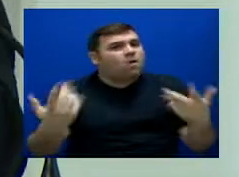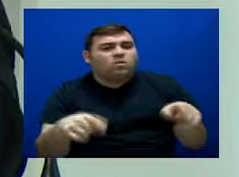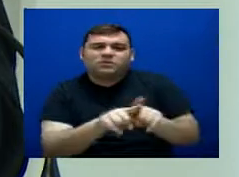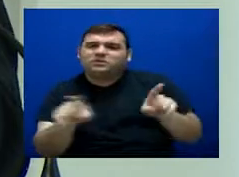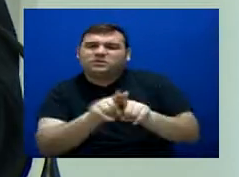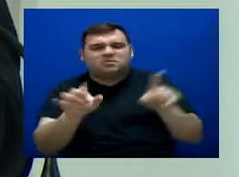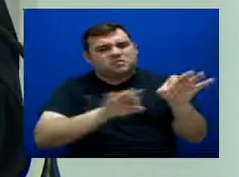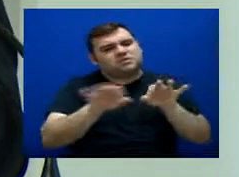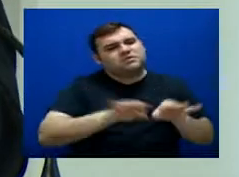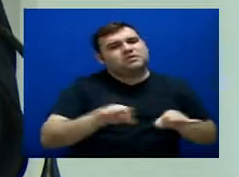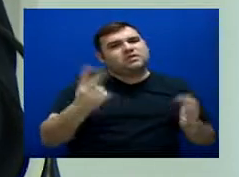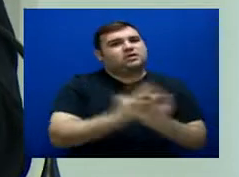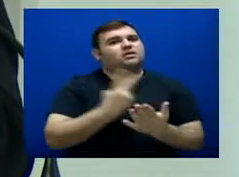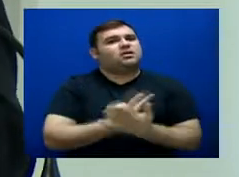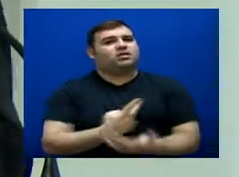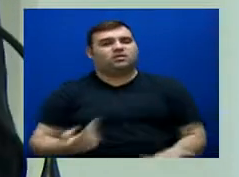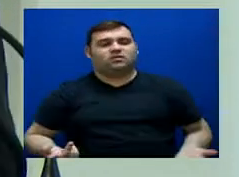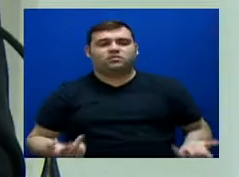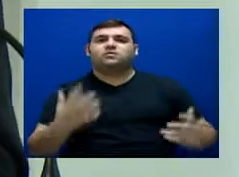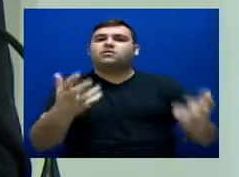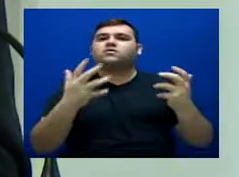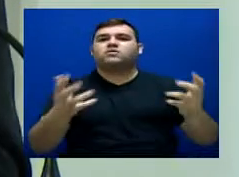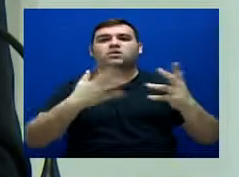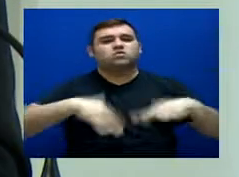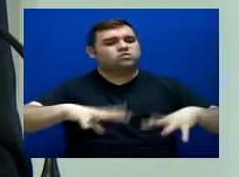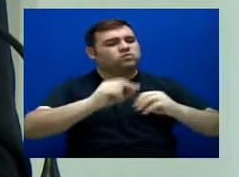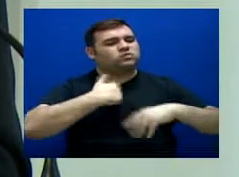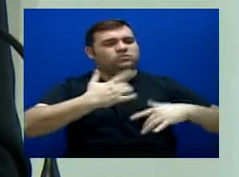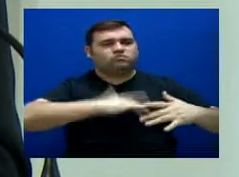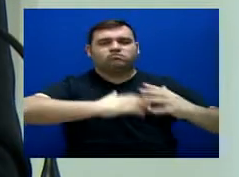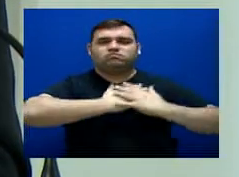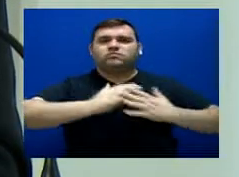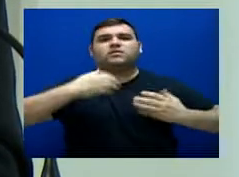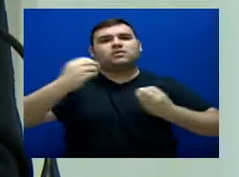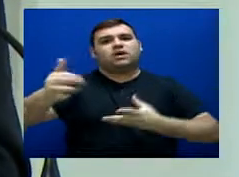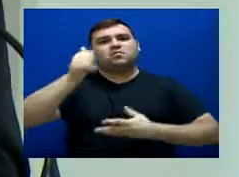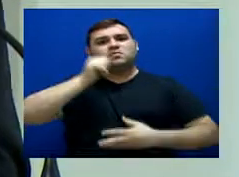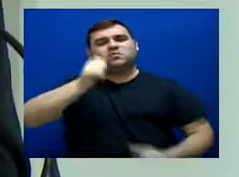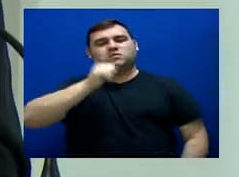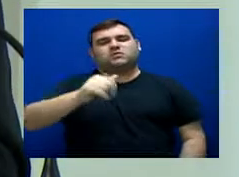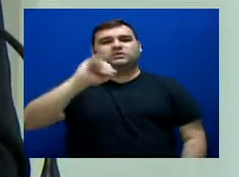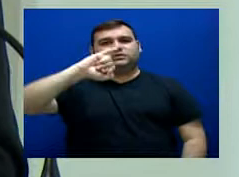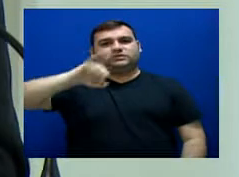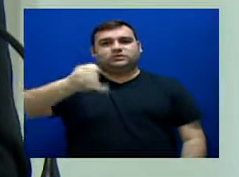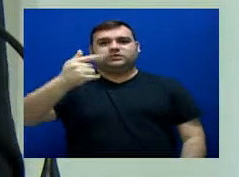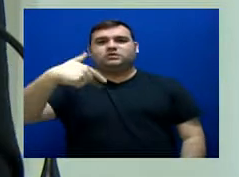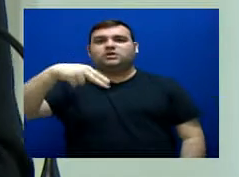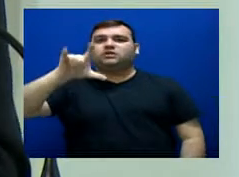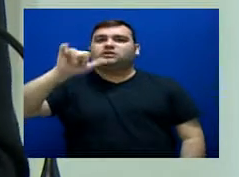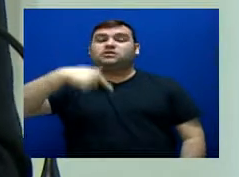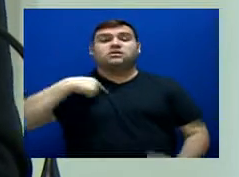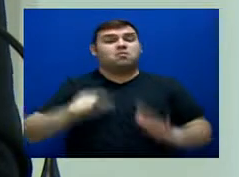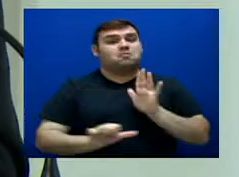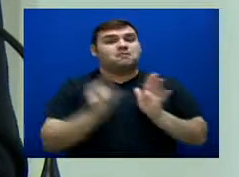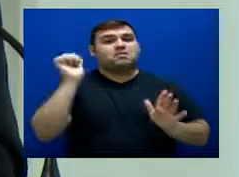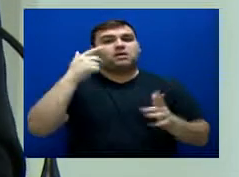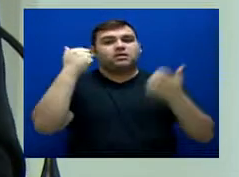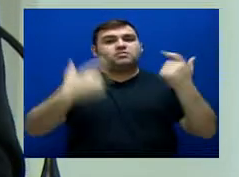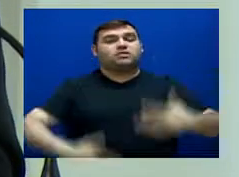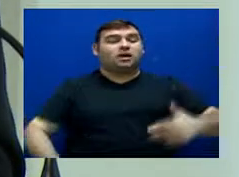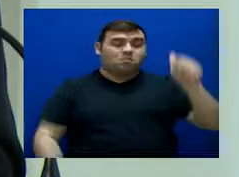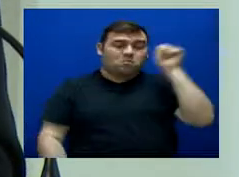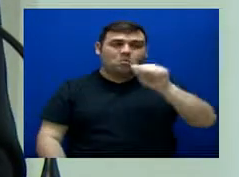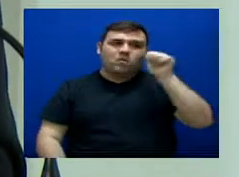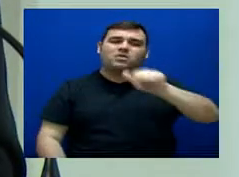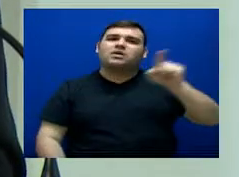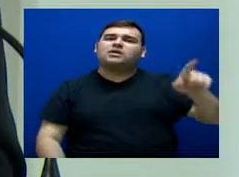uma casinha? Então, quero aqui entregar toda a minha solidariedade à vice-prefeita, pela primeira vez estou falando isso em público, dizer que a